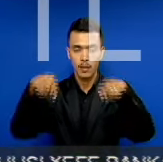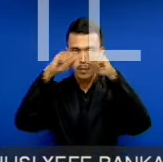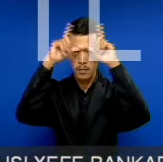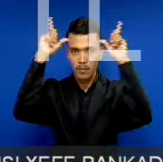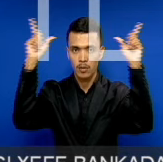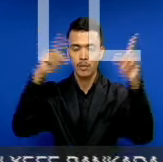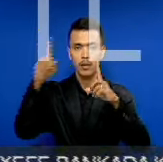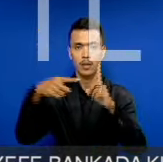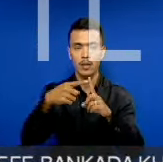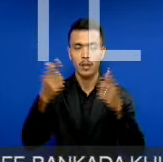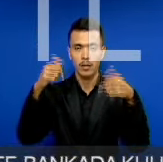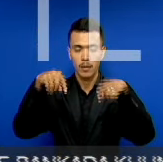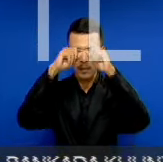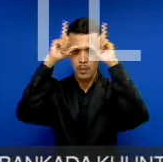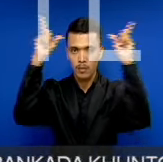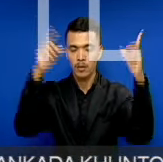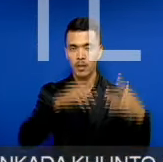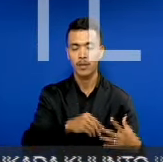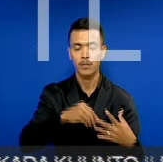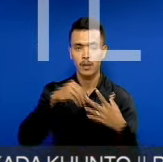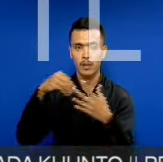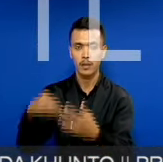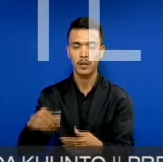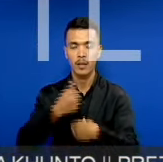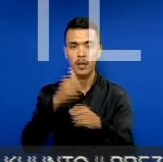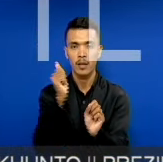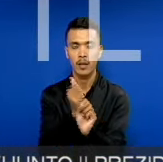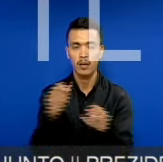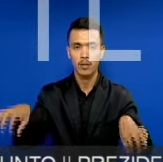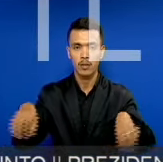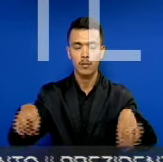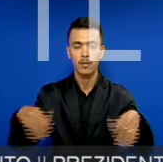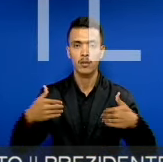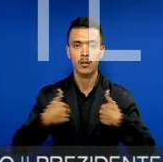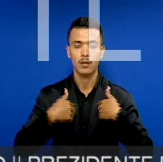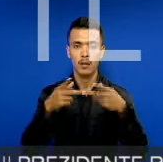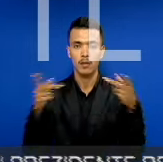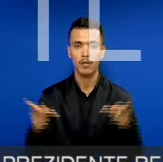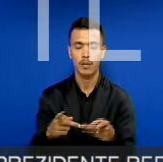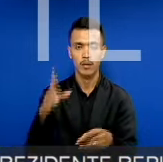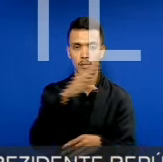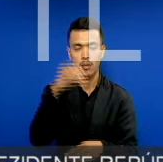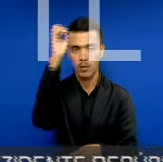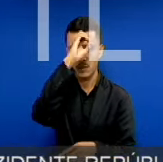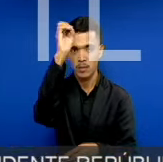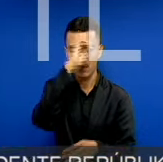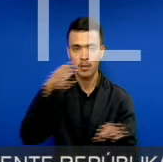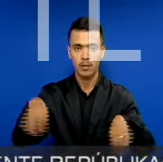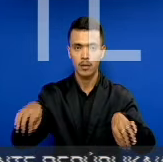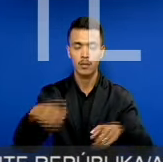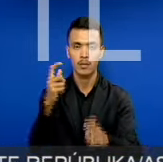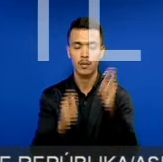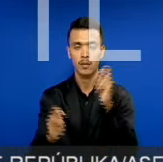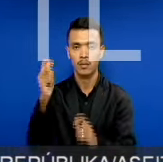iha Timor-Leste, especialista jurídico hirakne haloqueda serviço iha terreno no observa direta ba serviço Tribunal